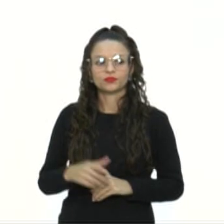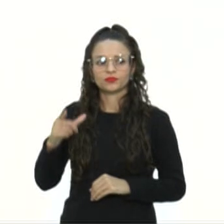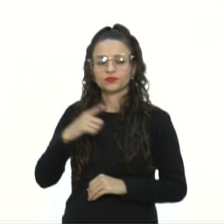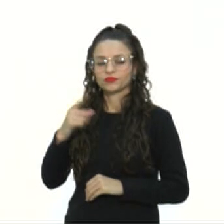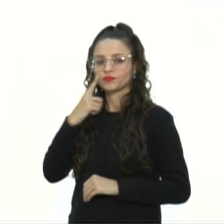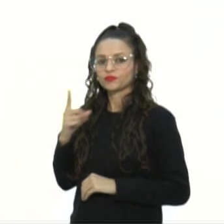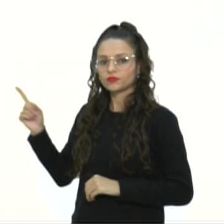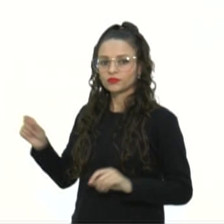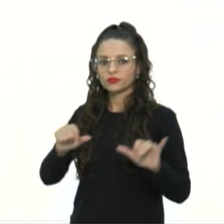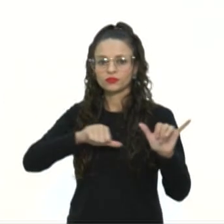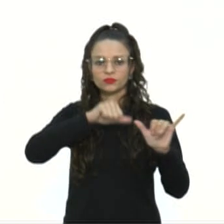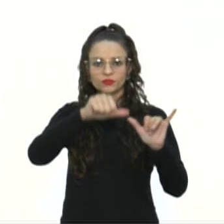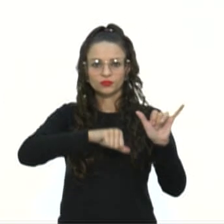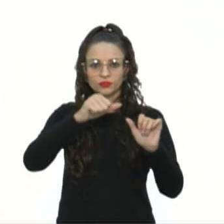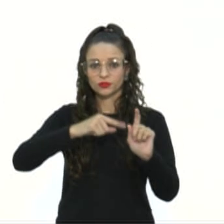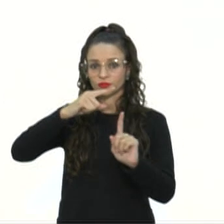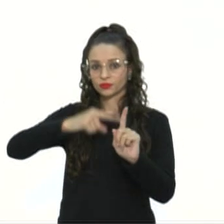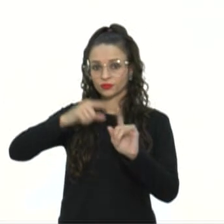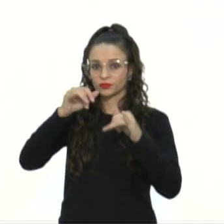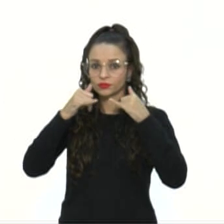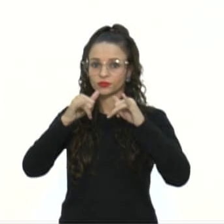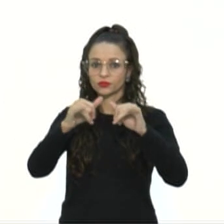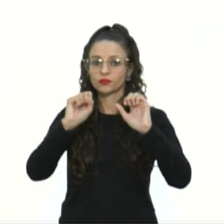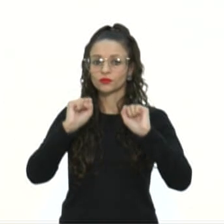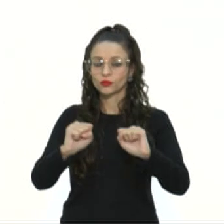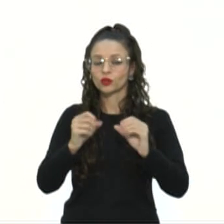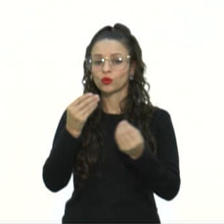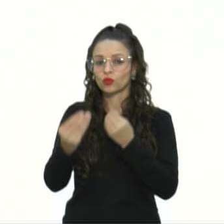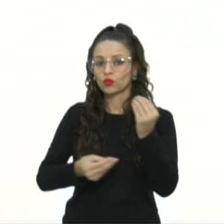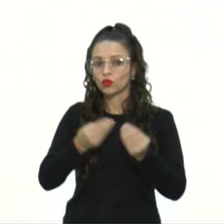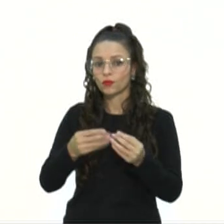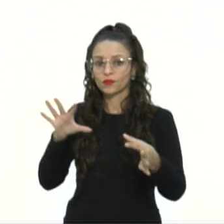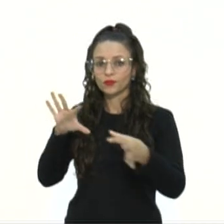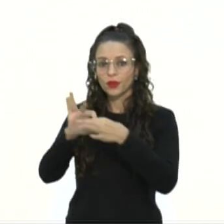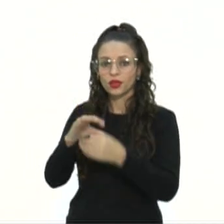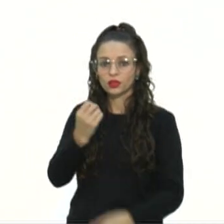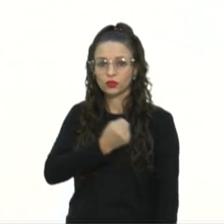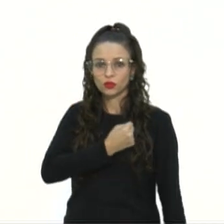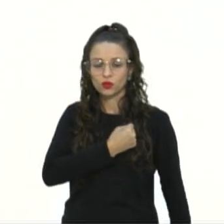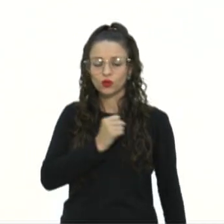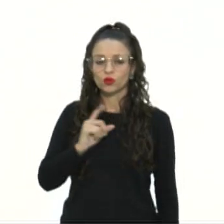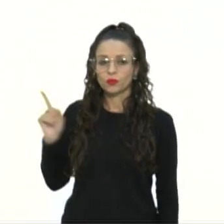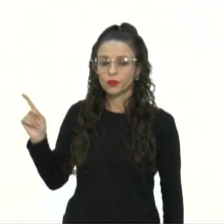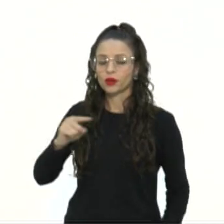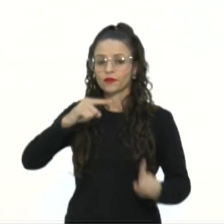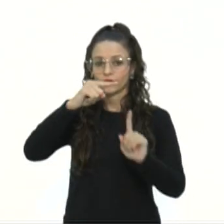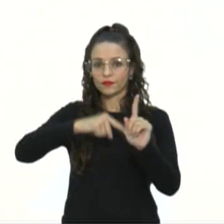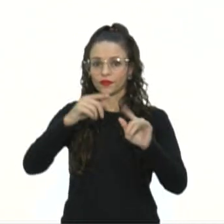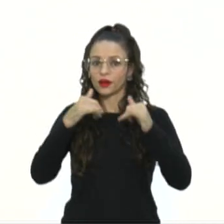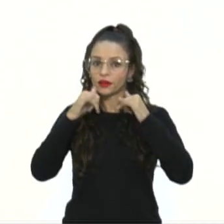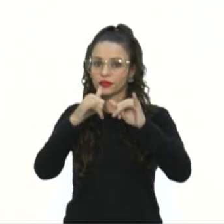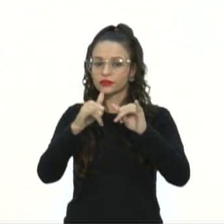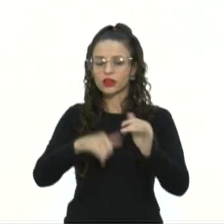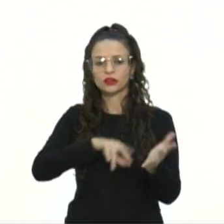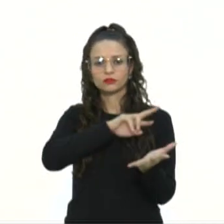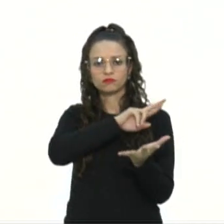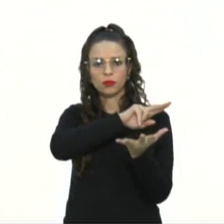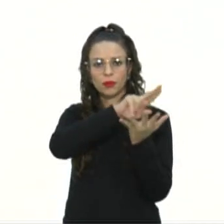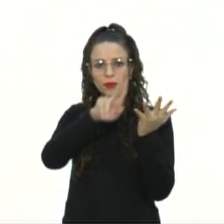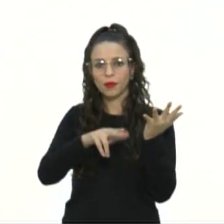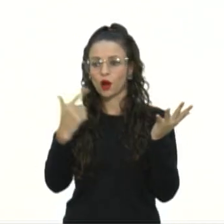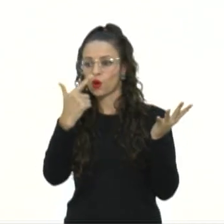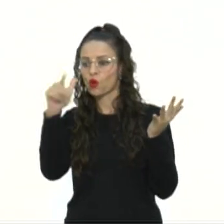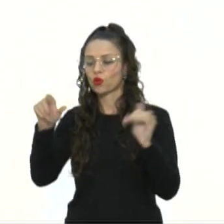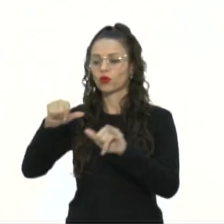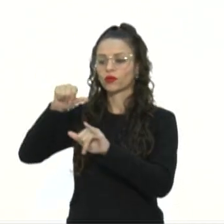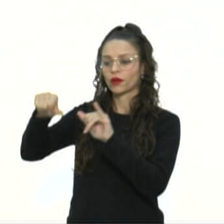reação aqui e a variação de entalpia dela pode ser obtida a partir dos valores de variação de entalpia de uma série de outras reações